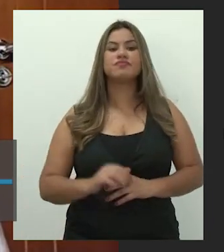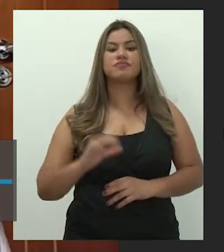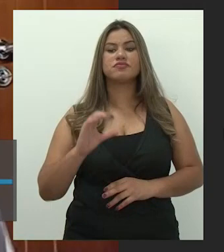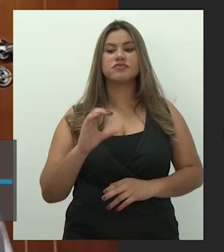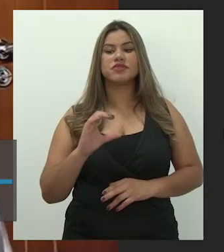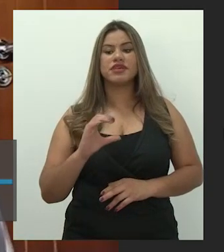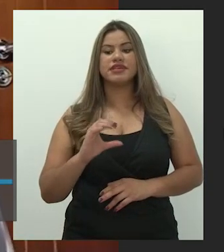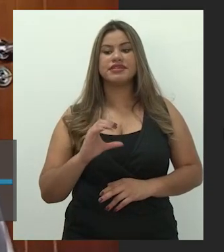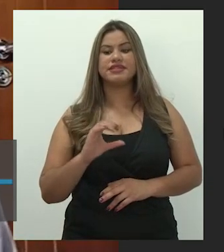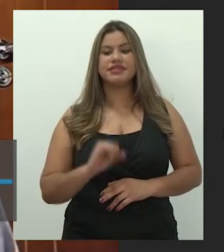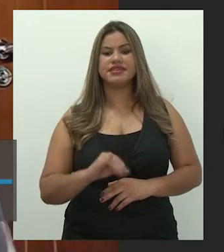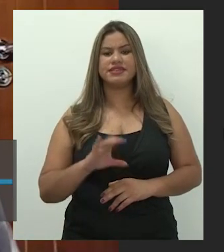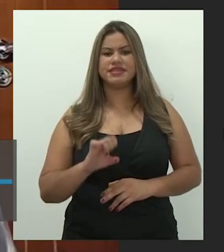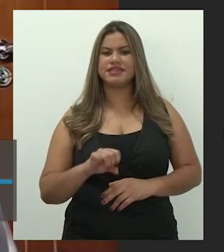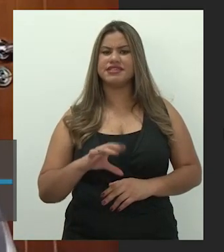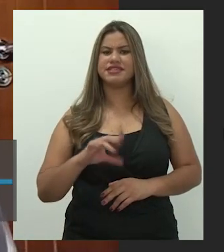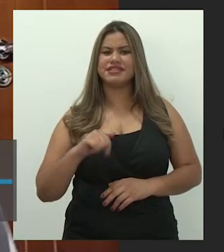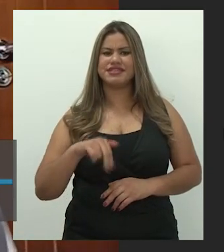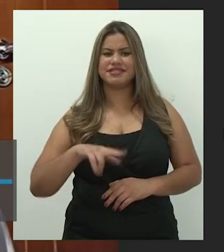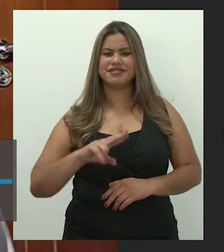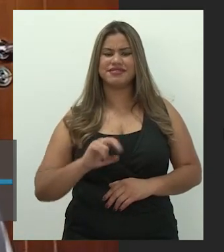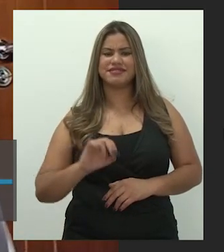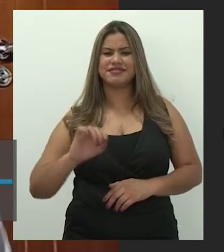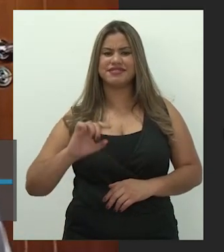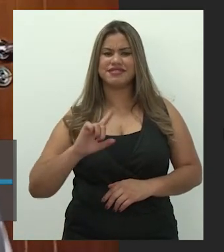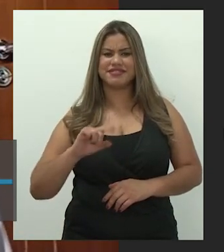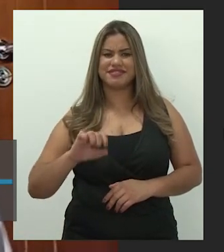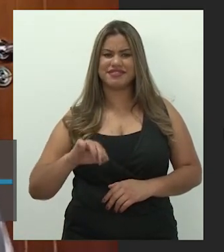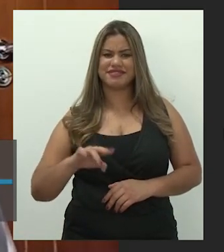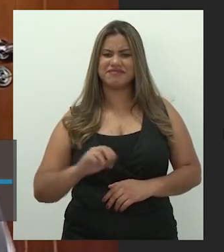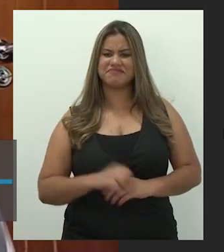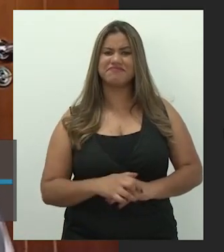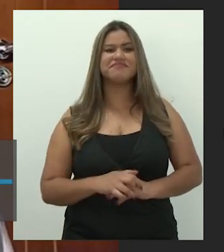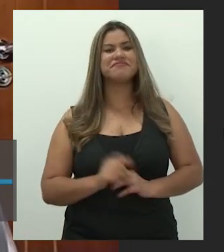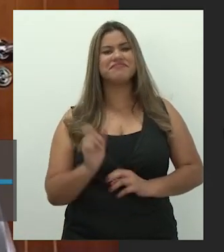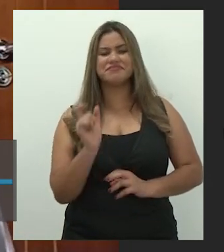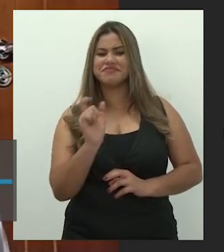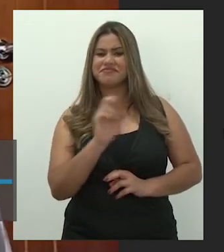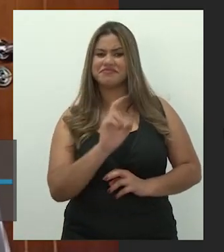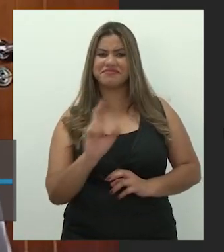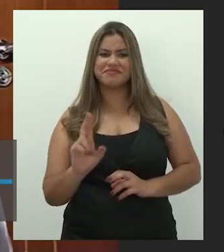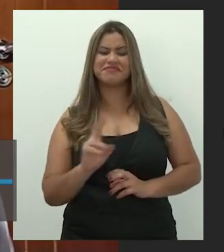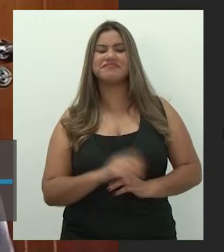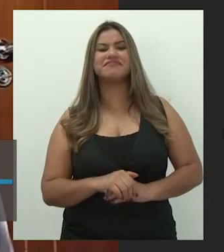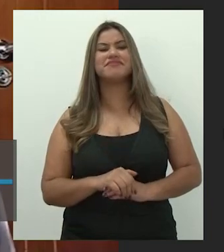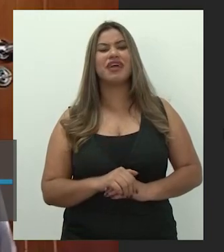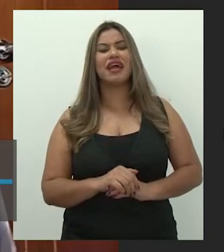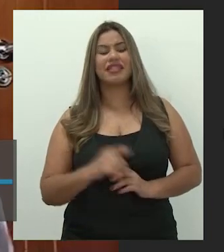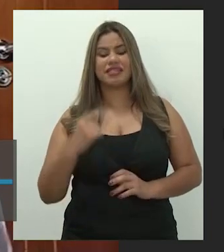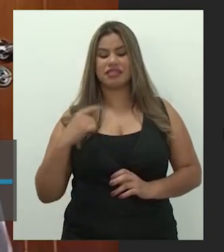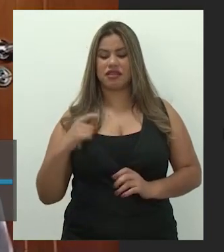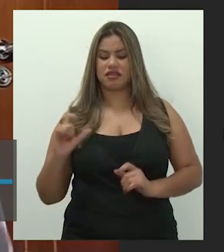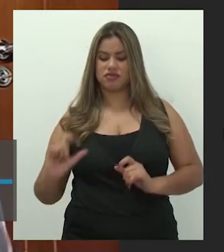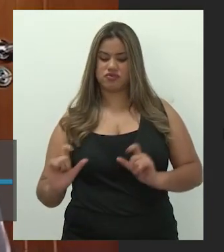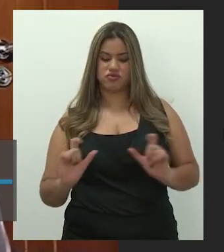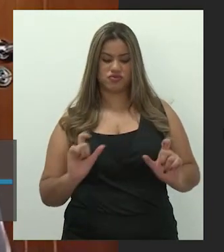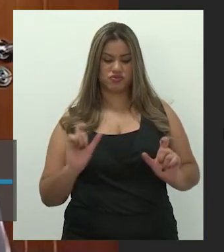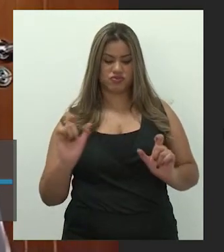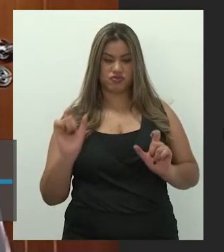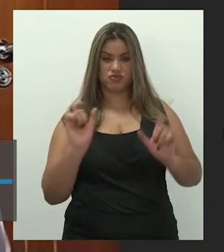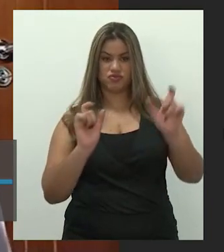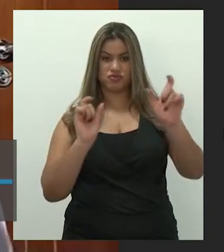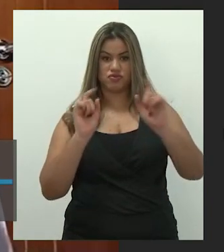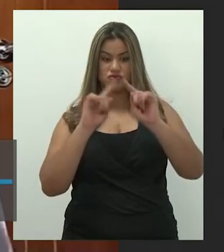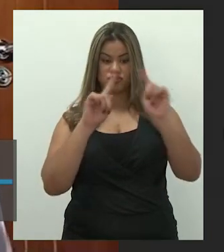Sierpinski. Ele é uma figura plana, definida como fractal, pois observa que cada quadrado, o menor está